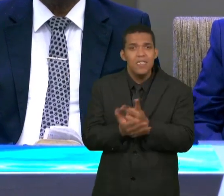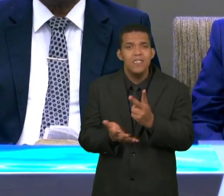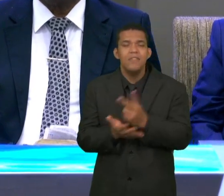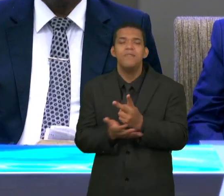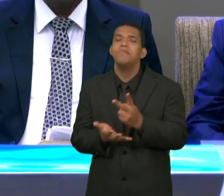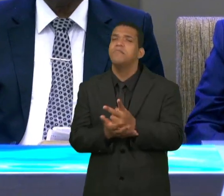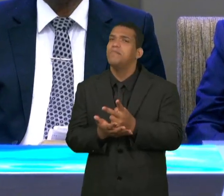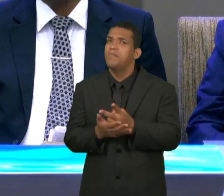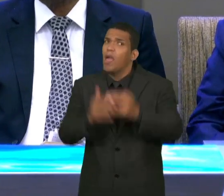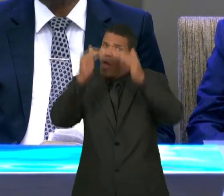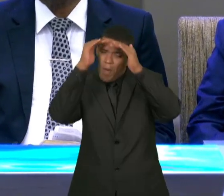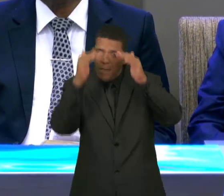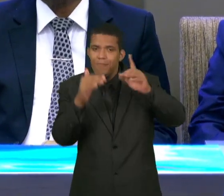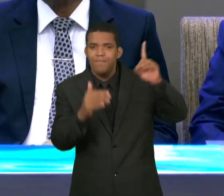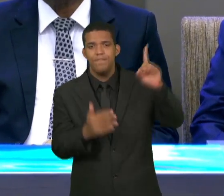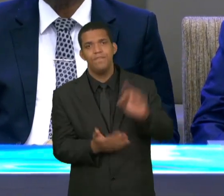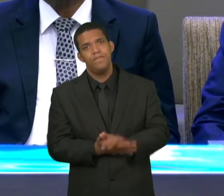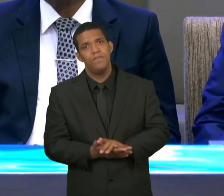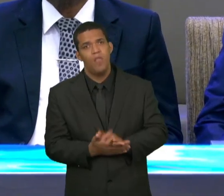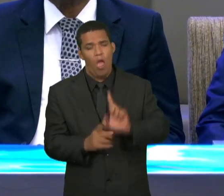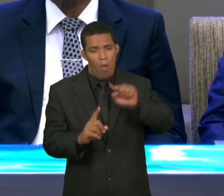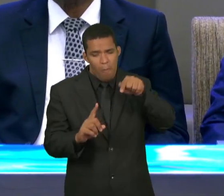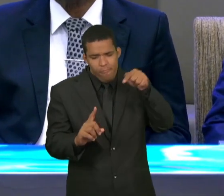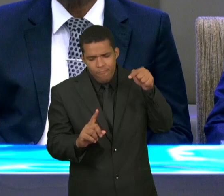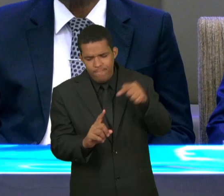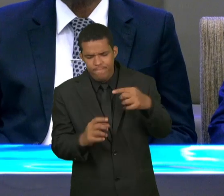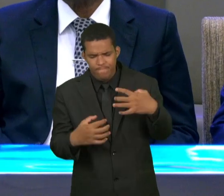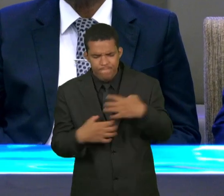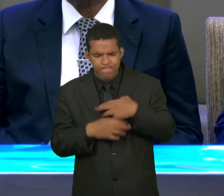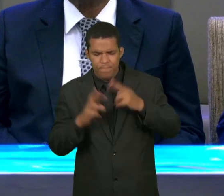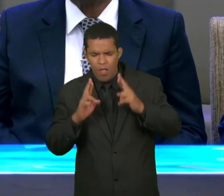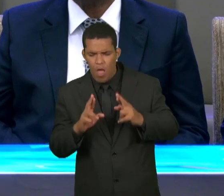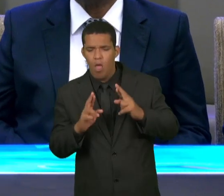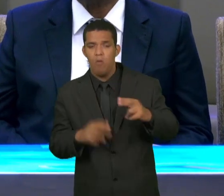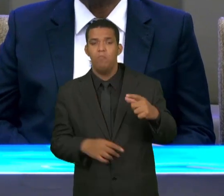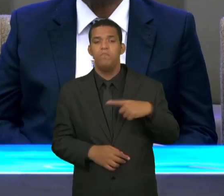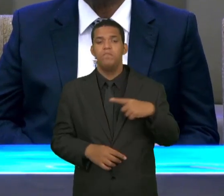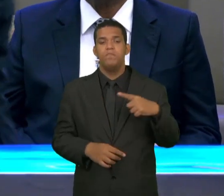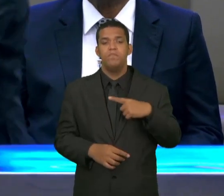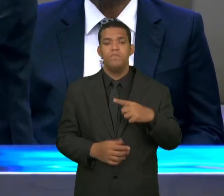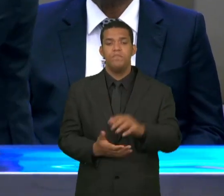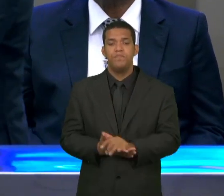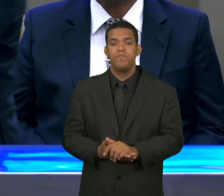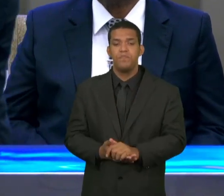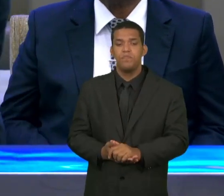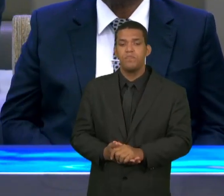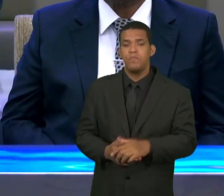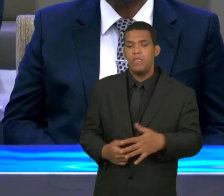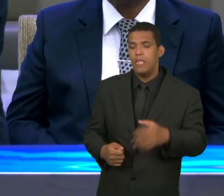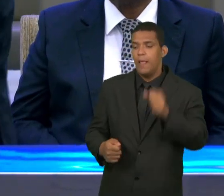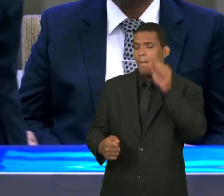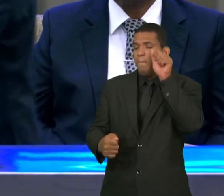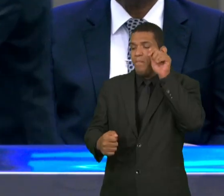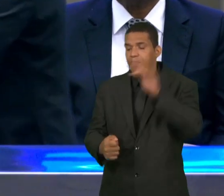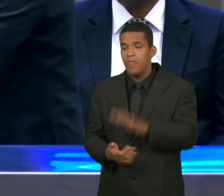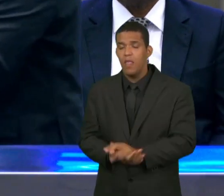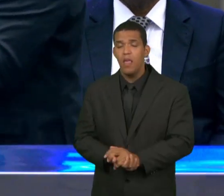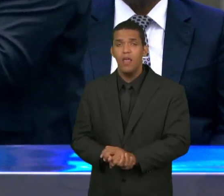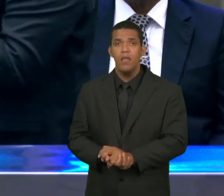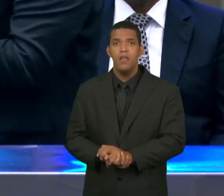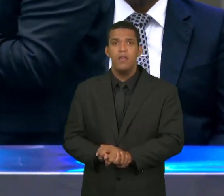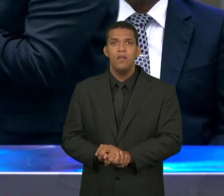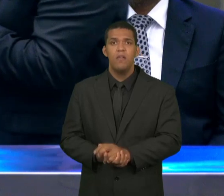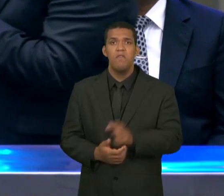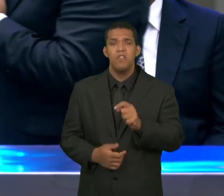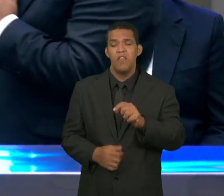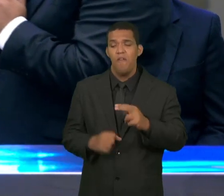guardar um negócio para tu, que a história vai falar de tu, Ana. Tu és uma viúva apenas, mas tu